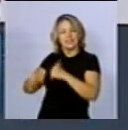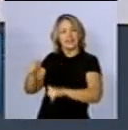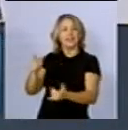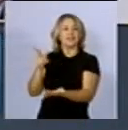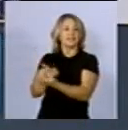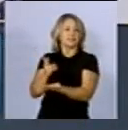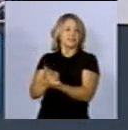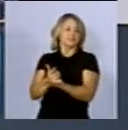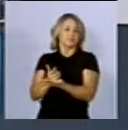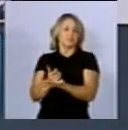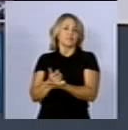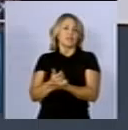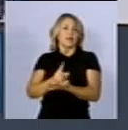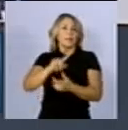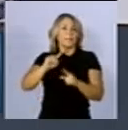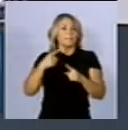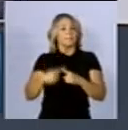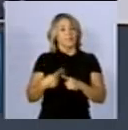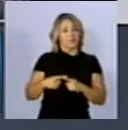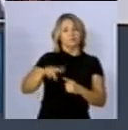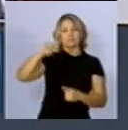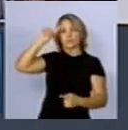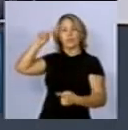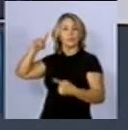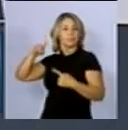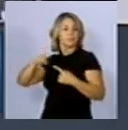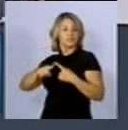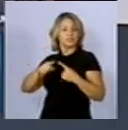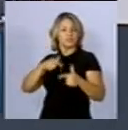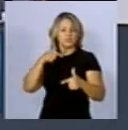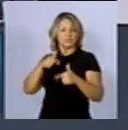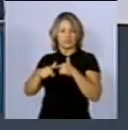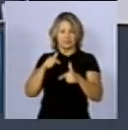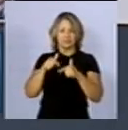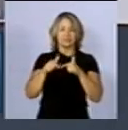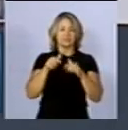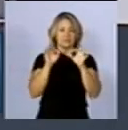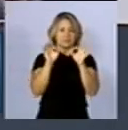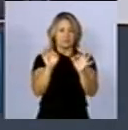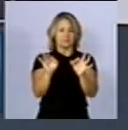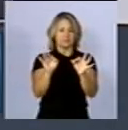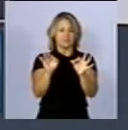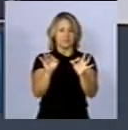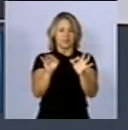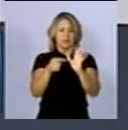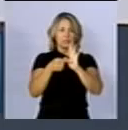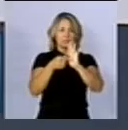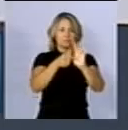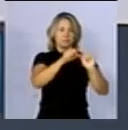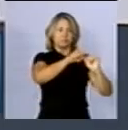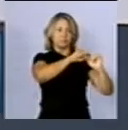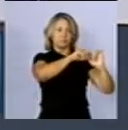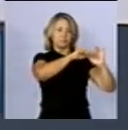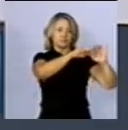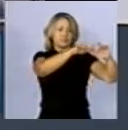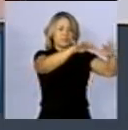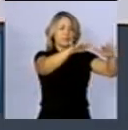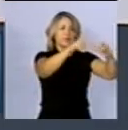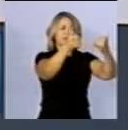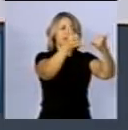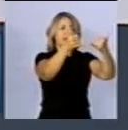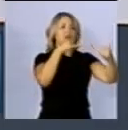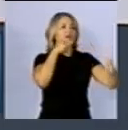o objetivo então dele é exatamente prestar o serviço que ele se propôs, é eh levar a energia de um ponto a outro pelo